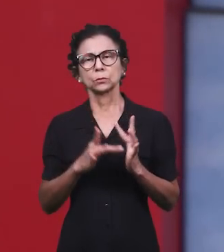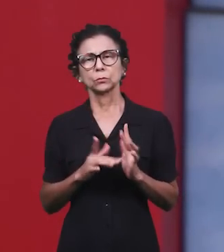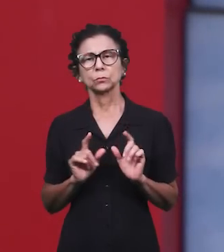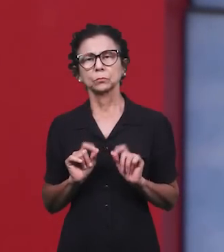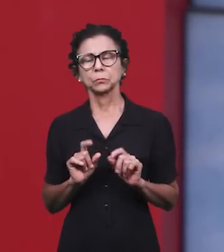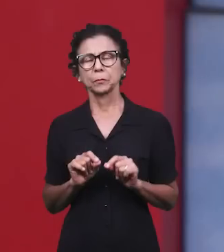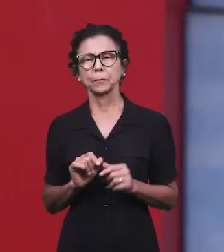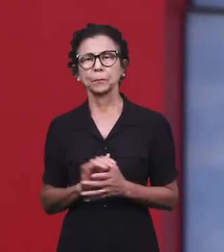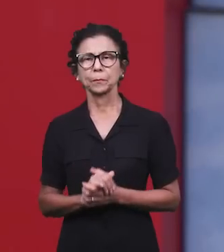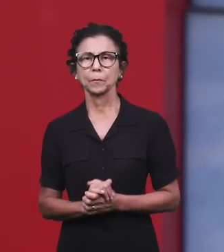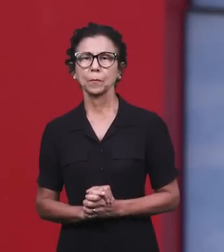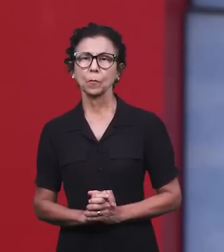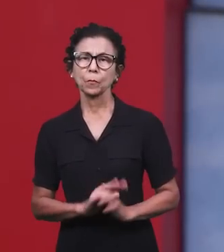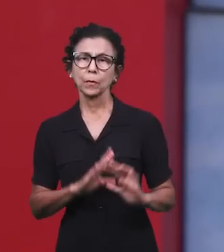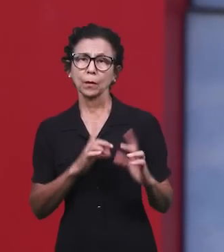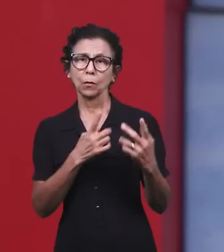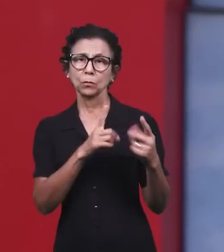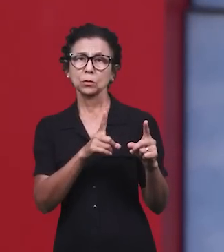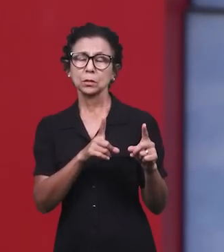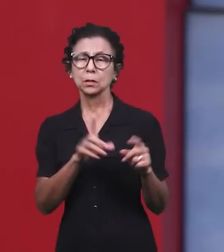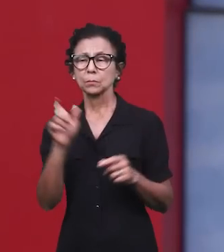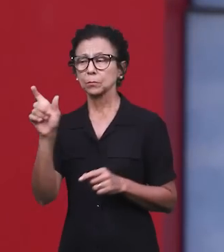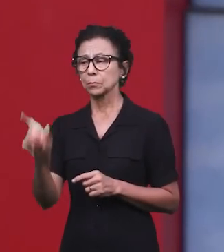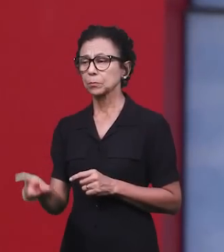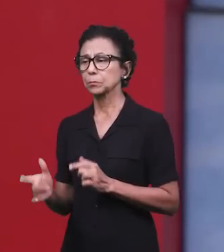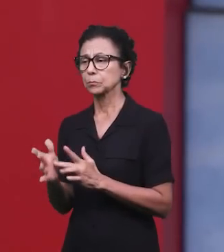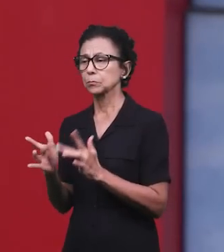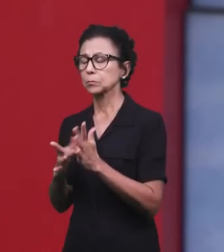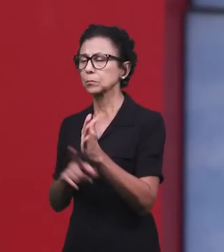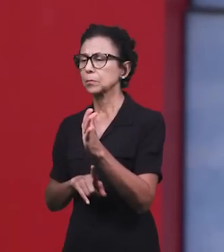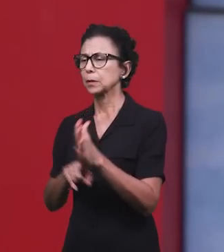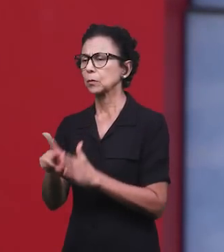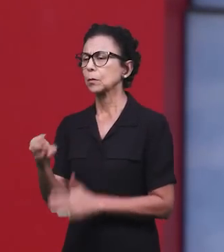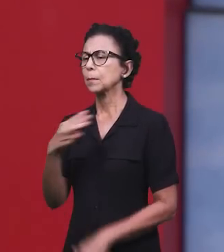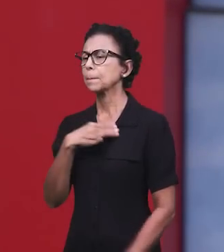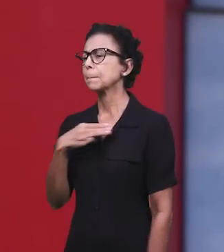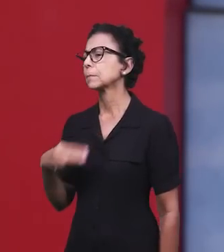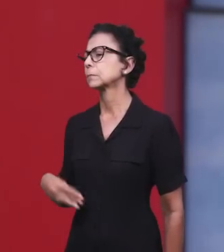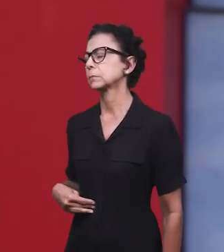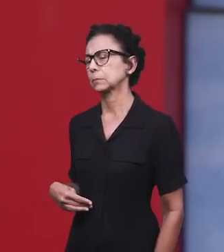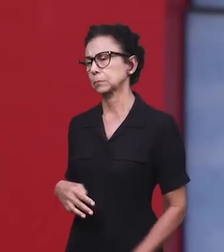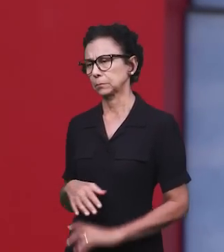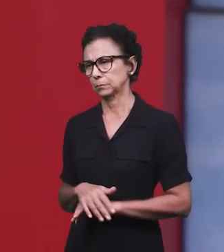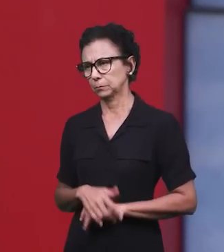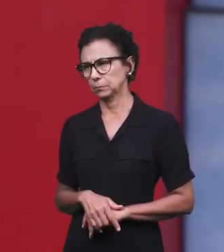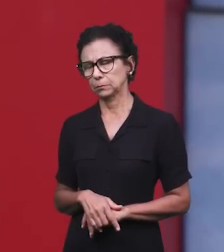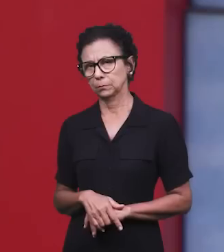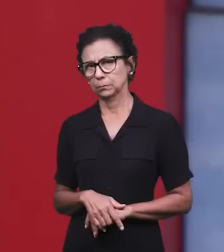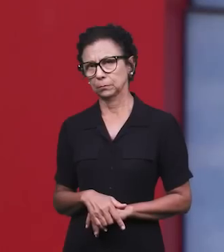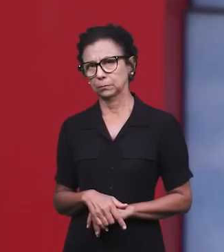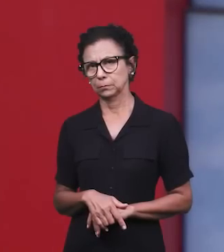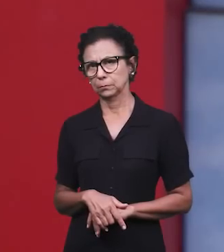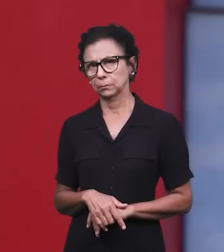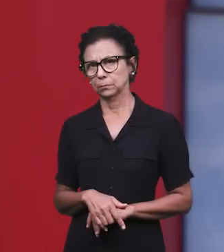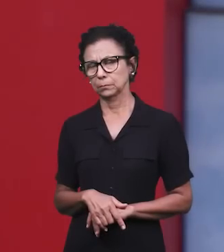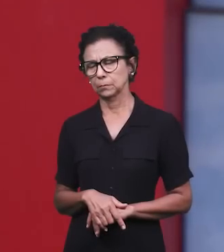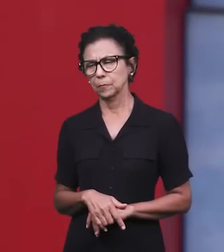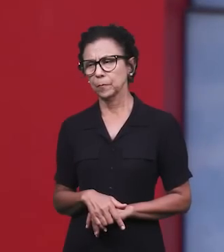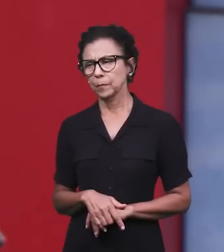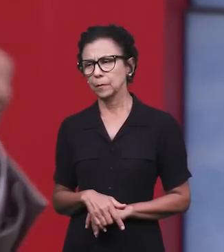discípulos vão questionar Jesus e falam assim, mestre, por que os discípulos de